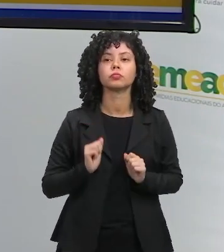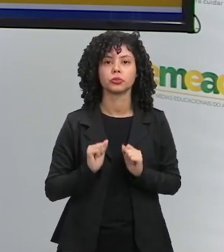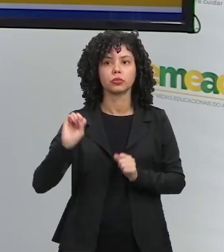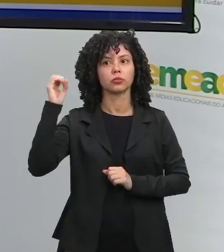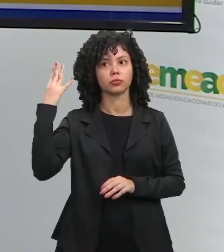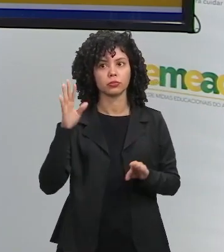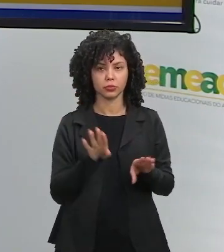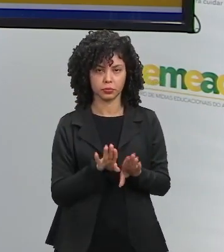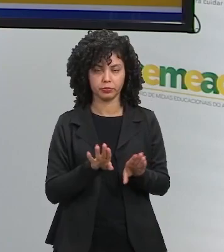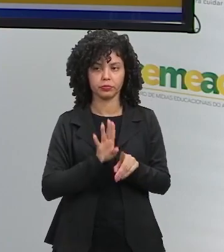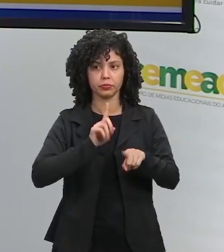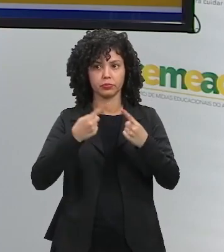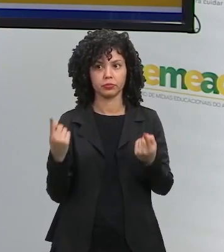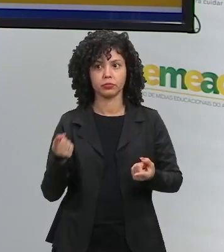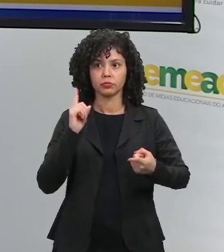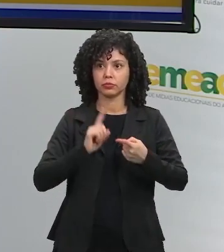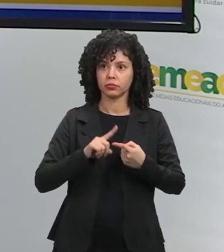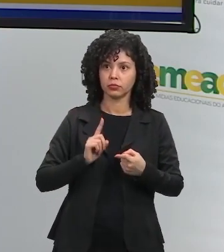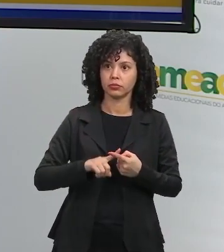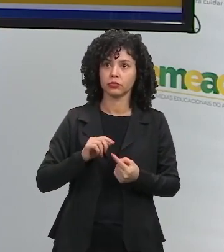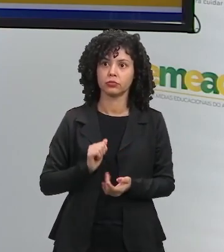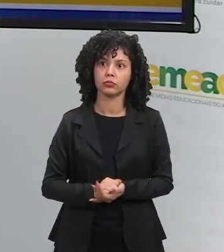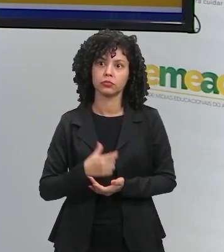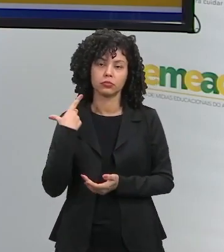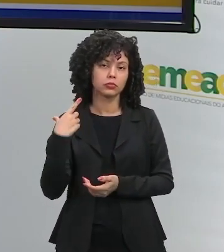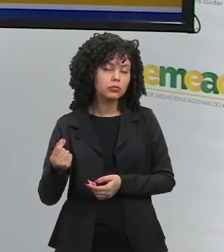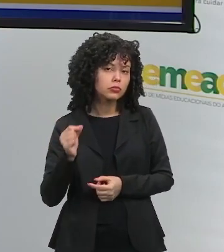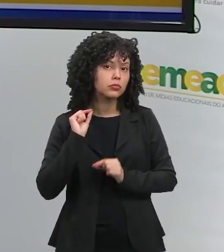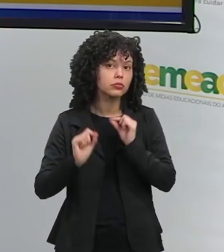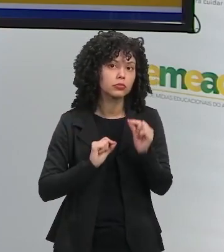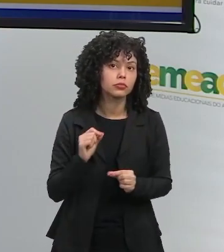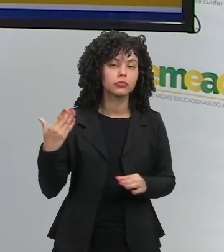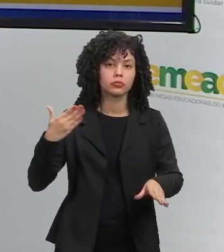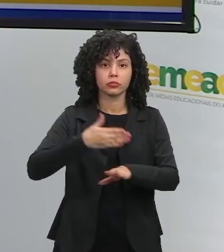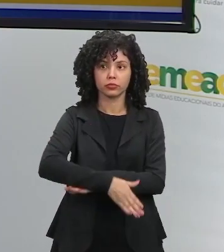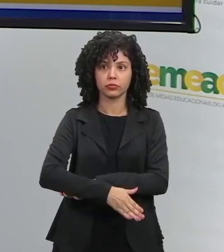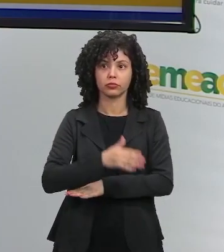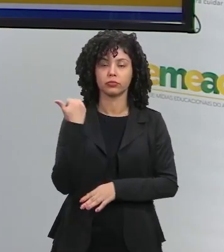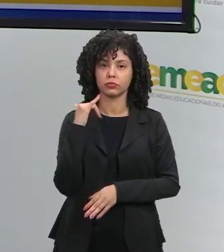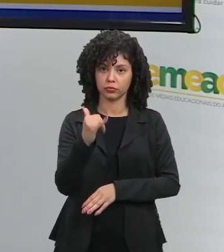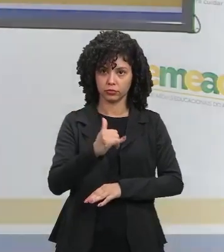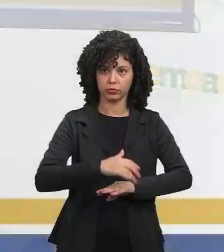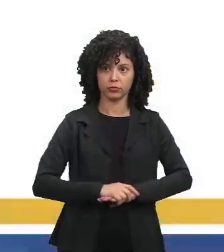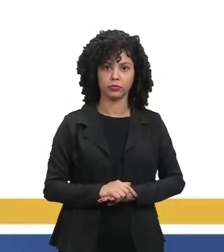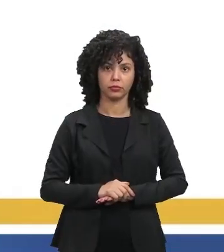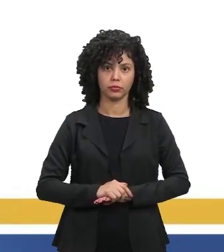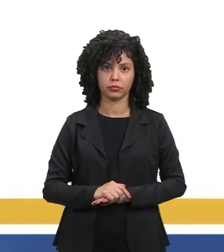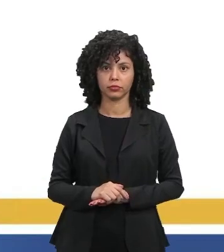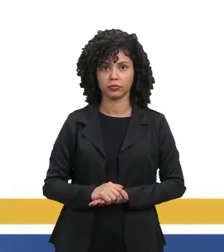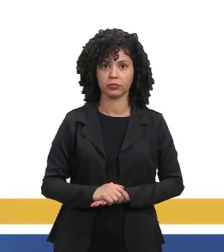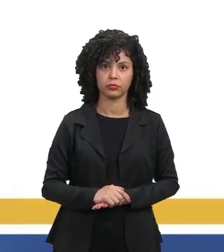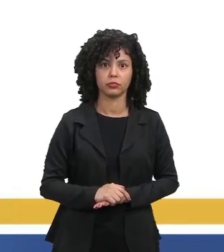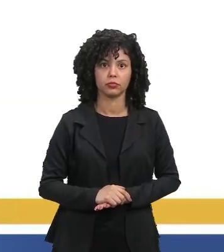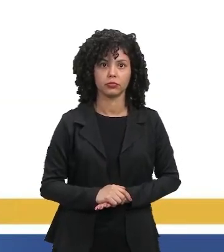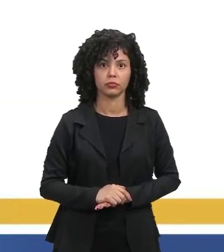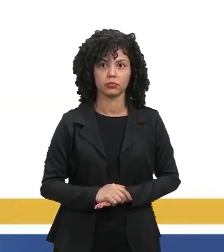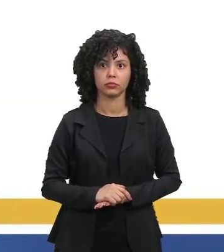acontecer isso. Mas por via de regra, o que é que sai de um átomo que entra são elétrons.